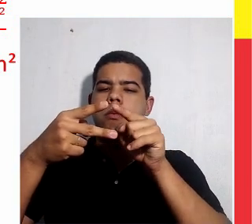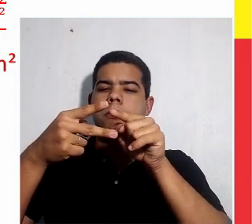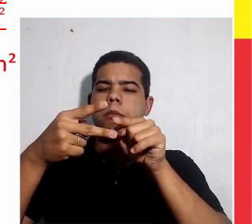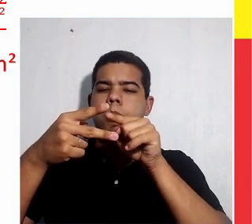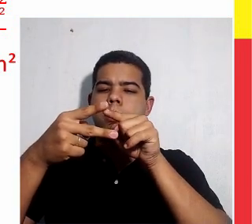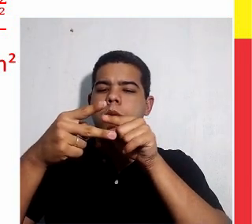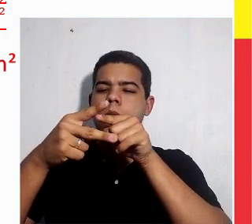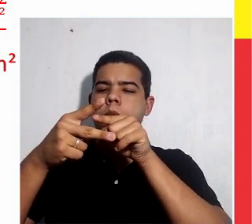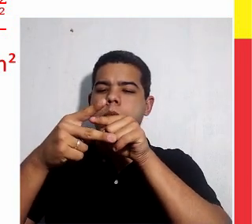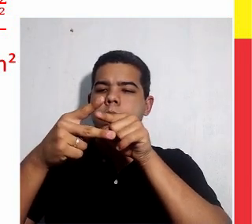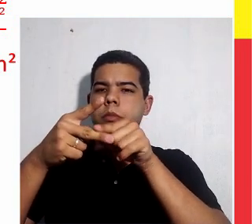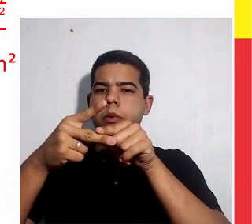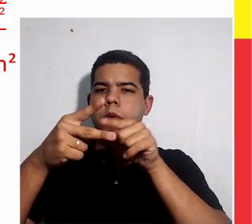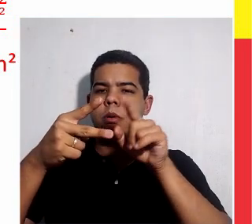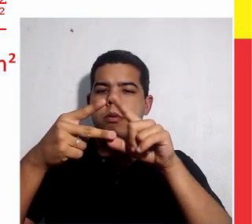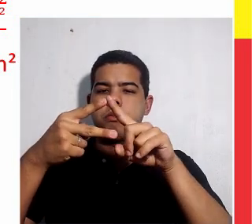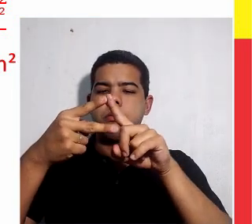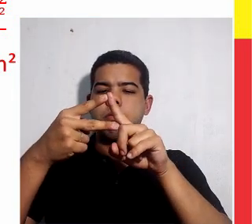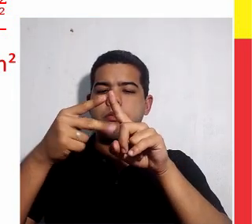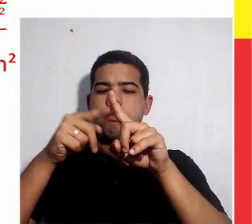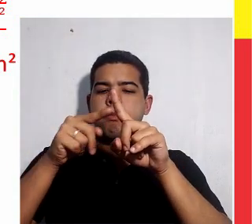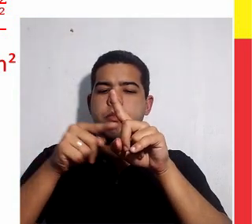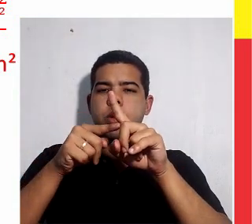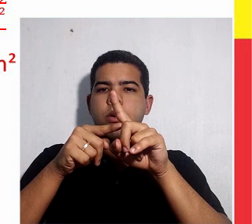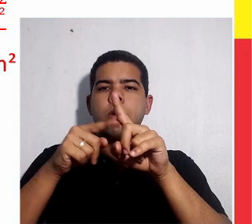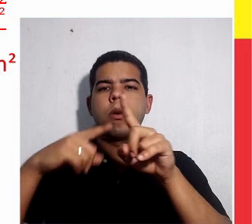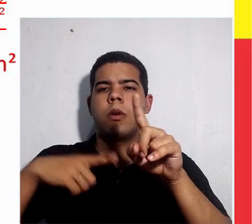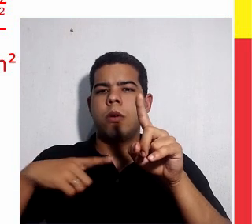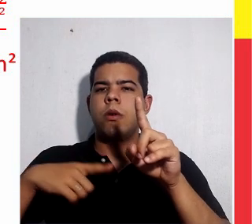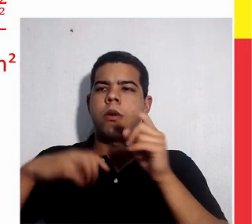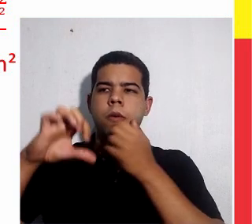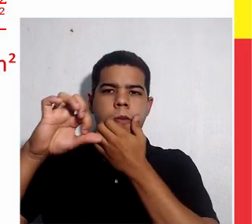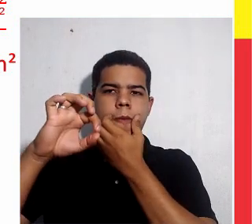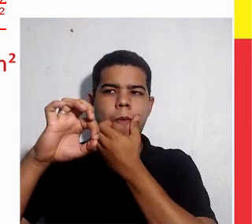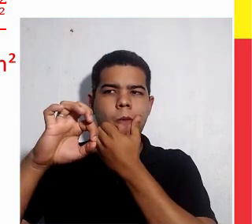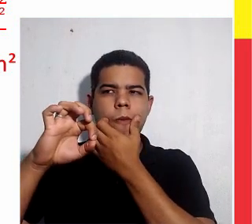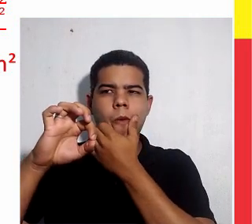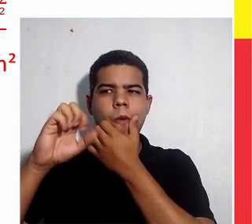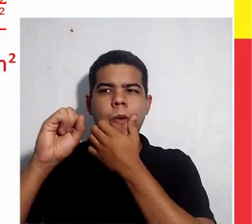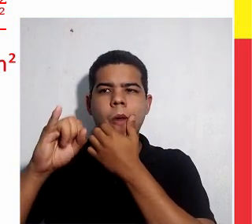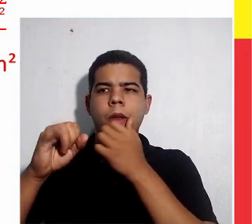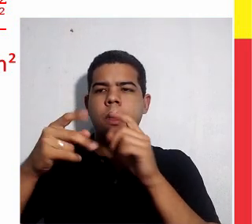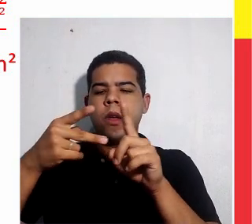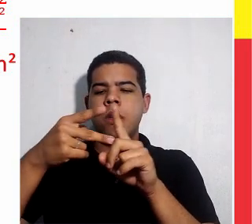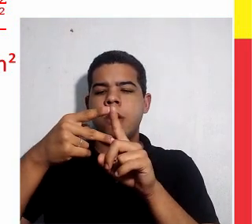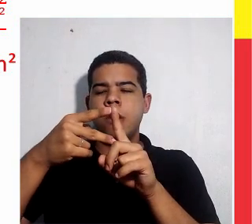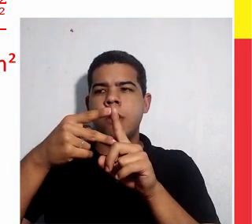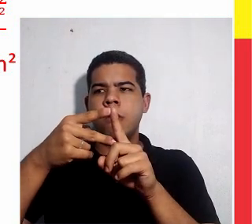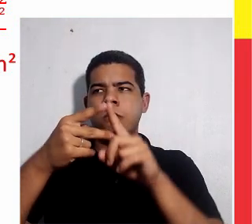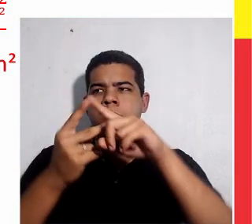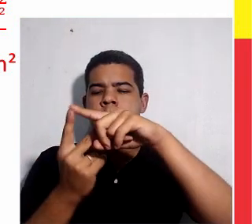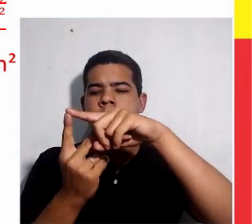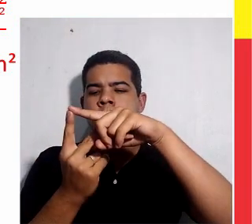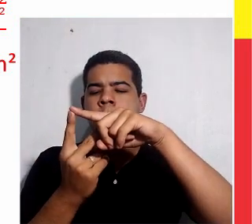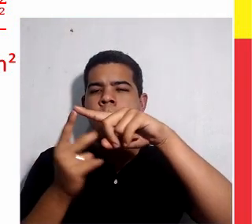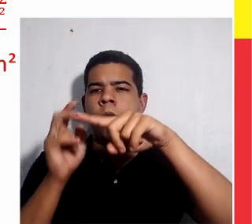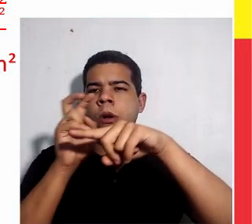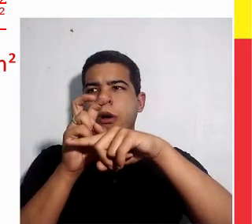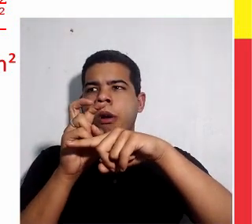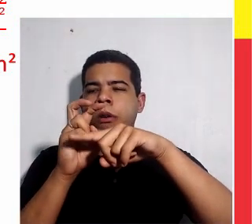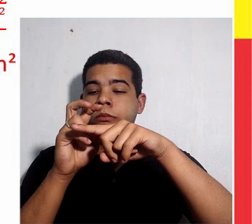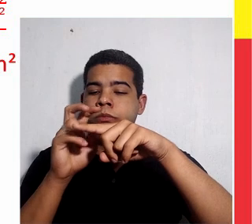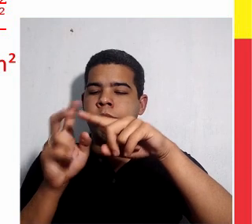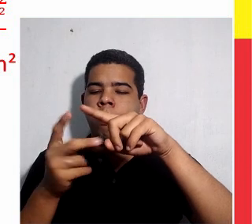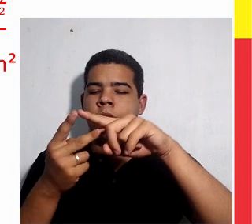ali é um triângulo retângulo, porque se você coloca com a base sendo 5, a altura vai ser 12. Se você coloca com a base sendo